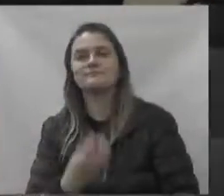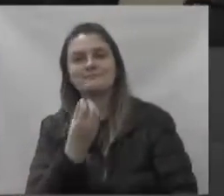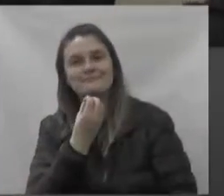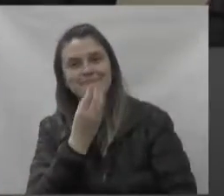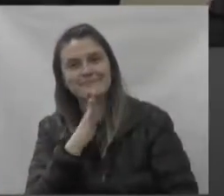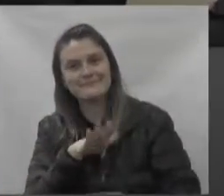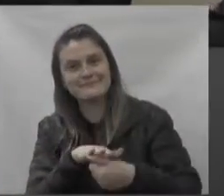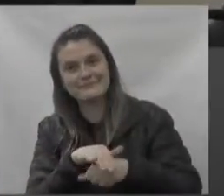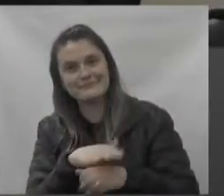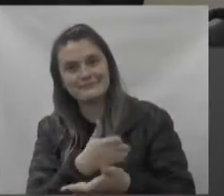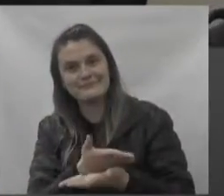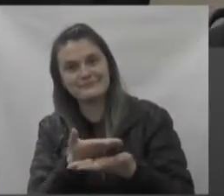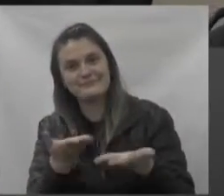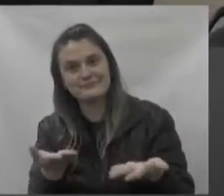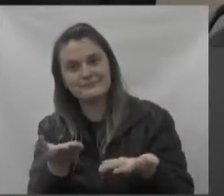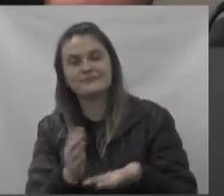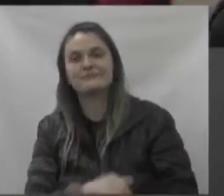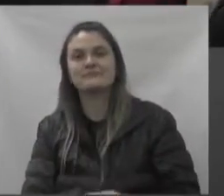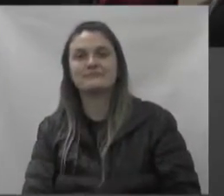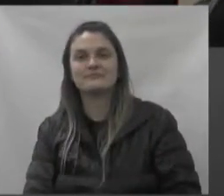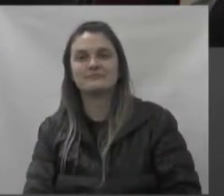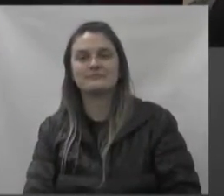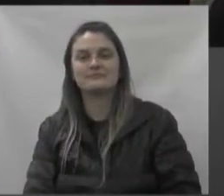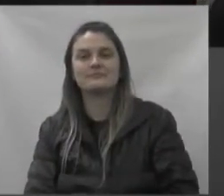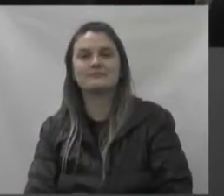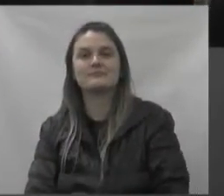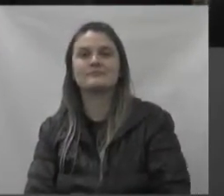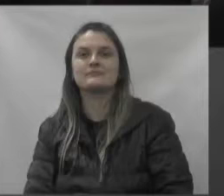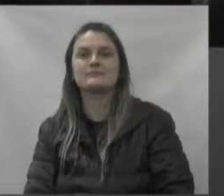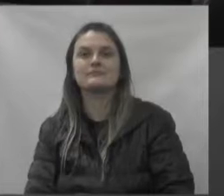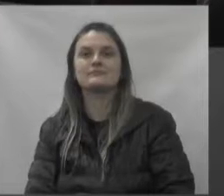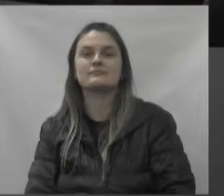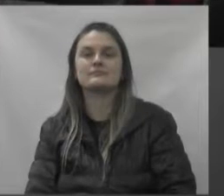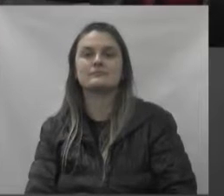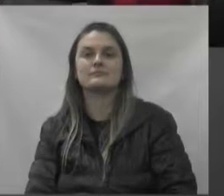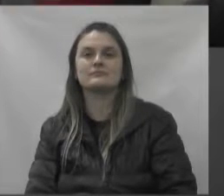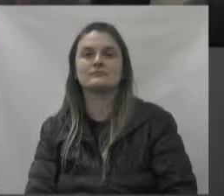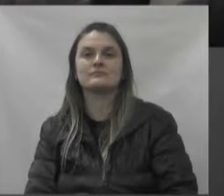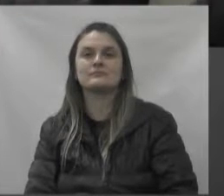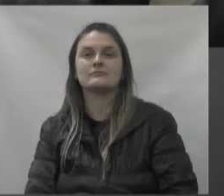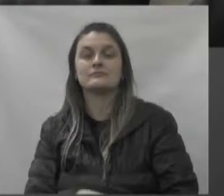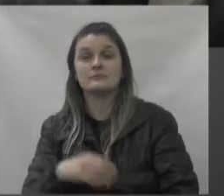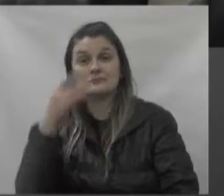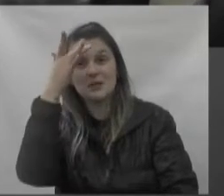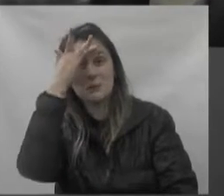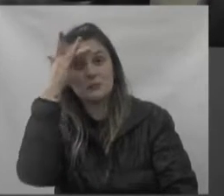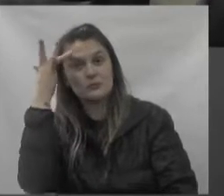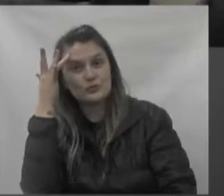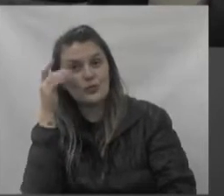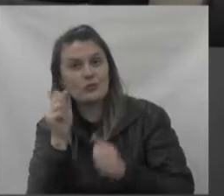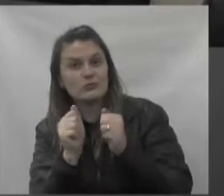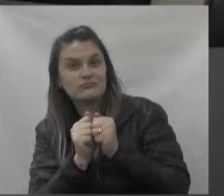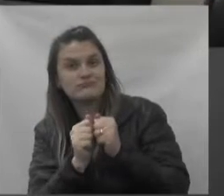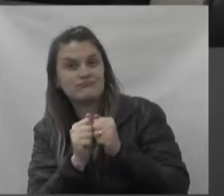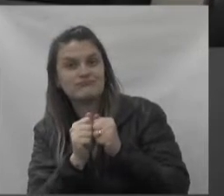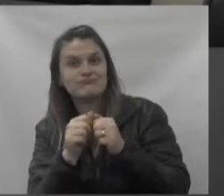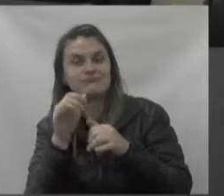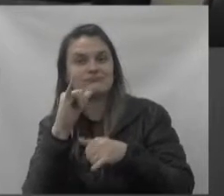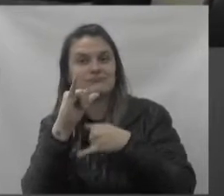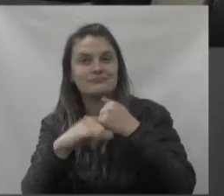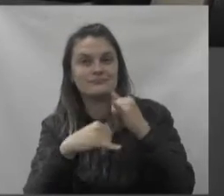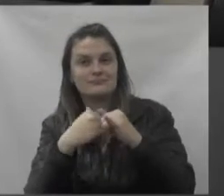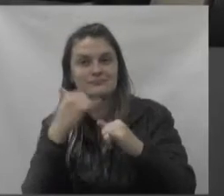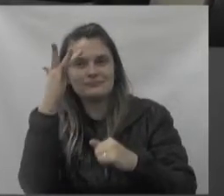Boa noite a todos, pessoas que nos acompanham também através da internet, da